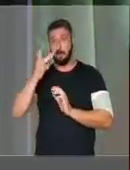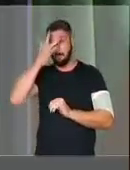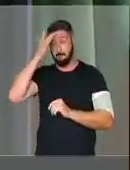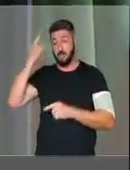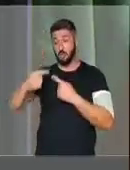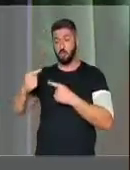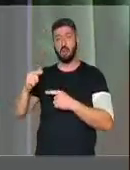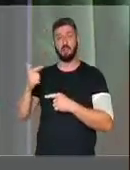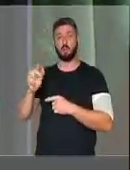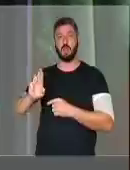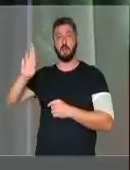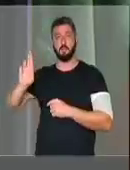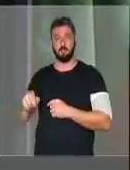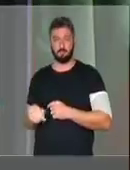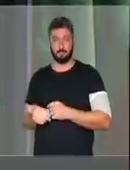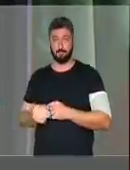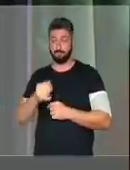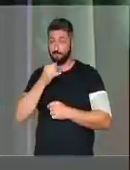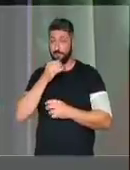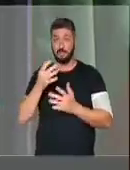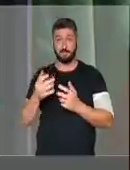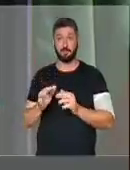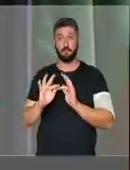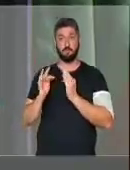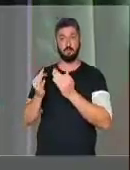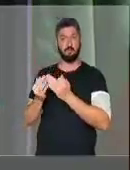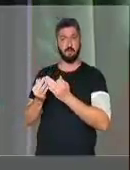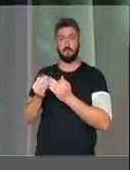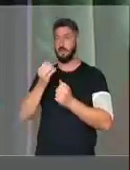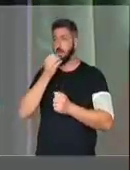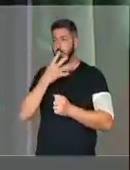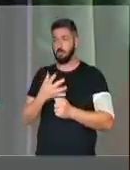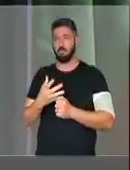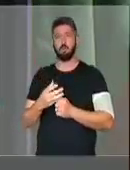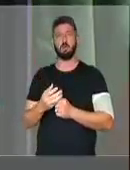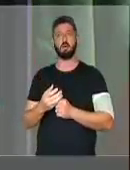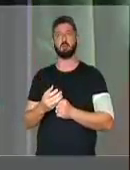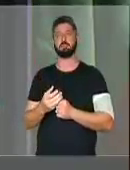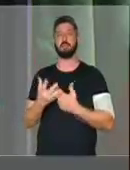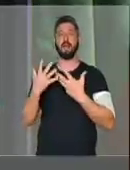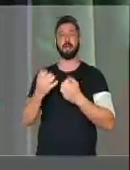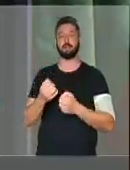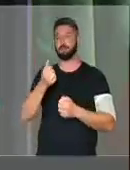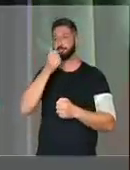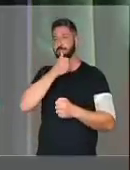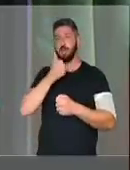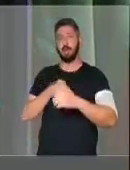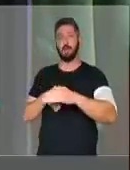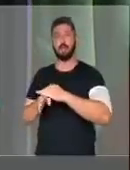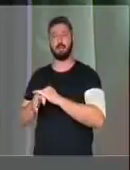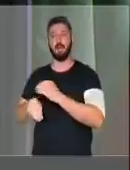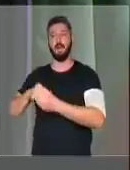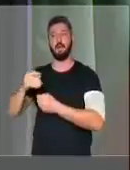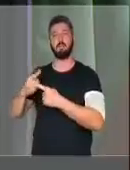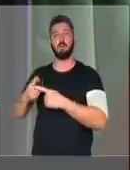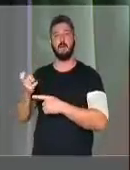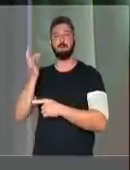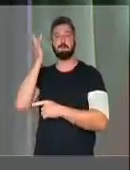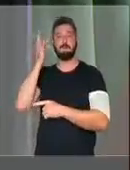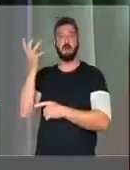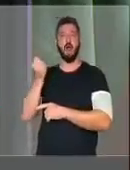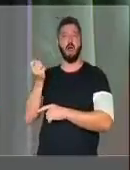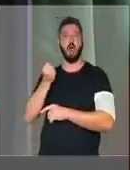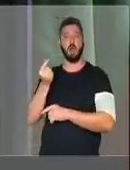sem mandato e, infelizmente, de uma família de bem que se deixou envolver na possibilidade de ganhar um dinheiro